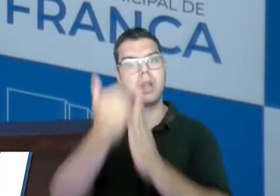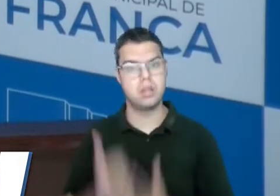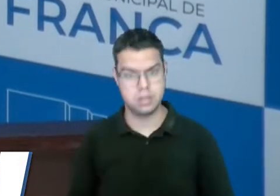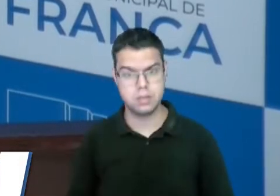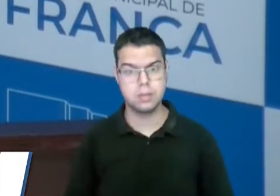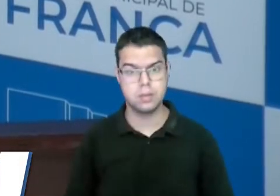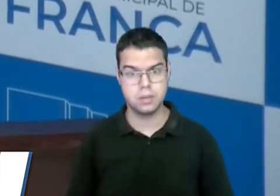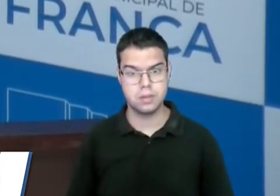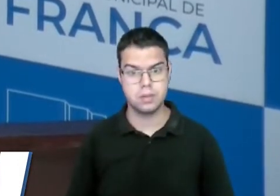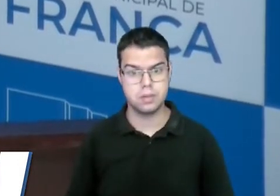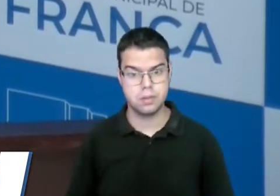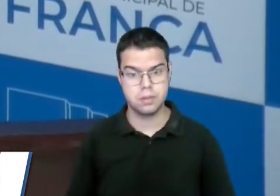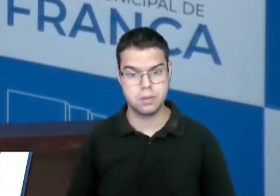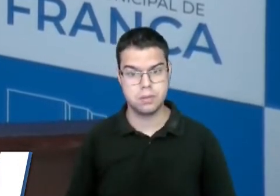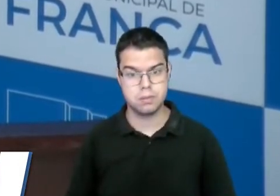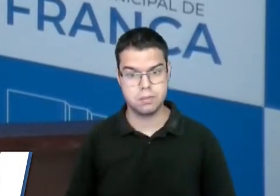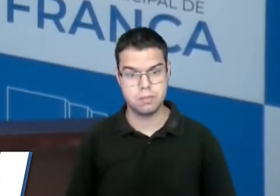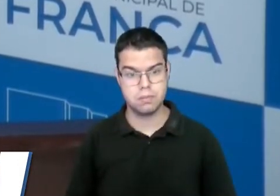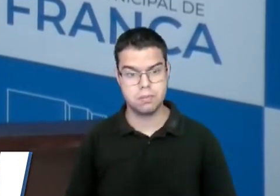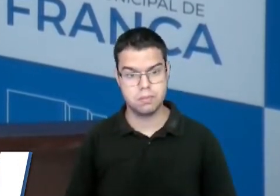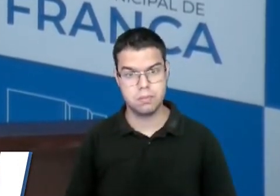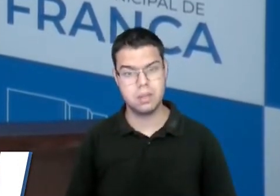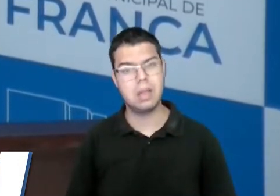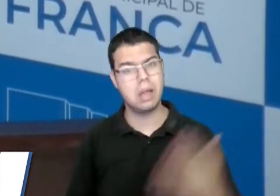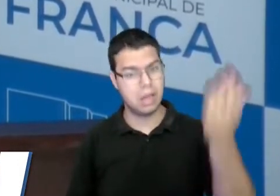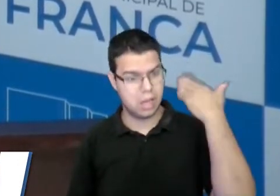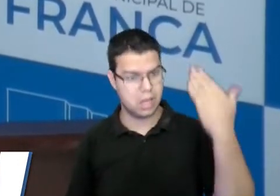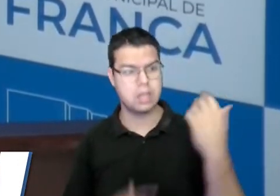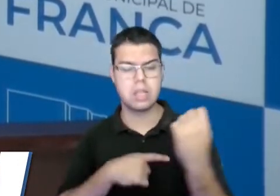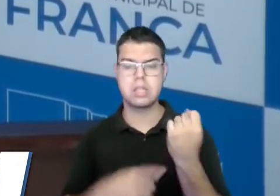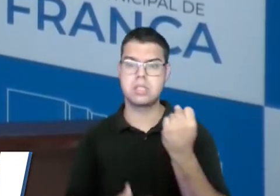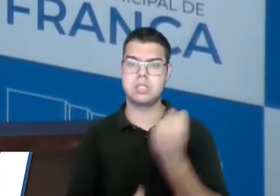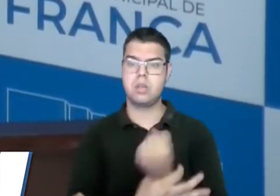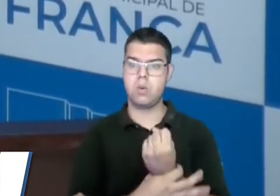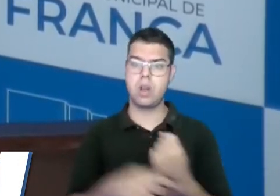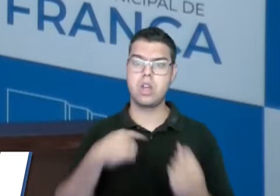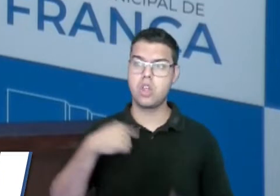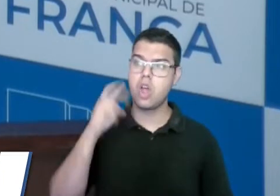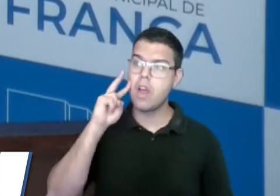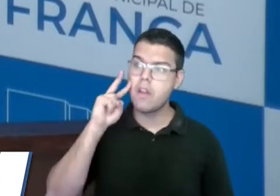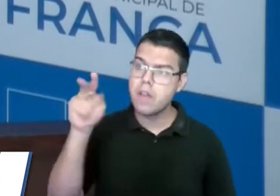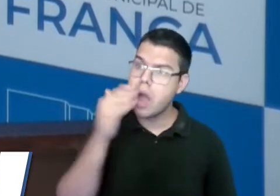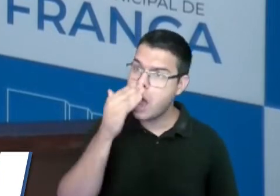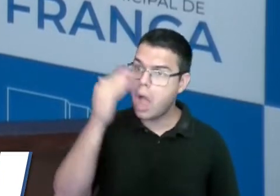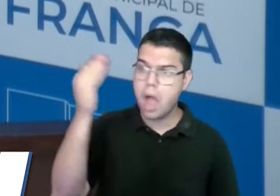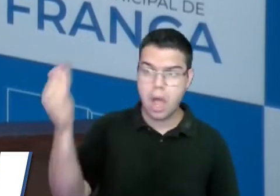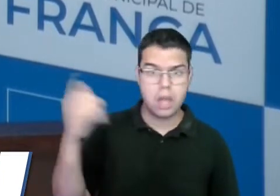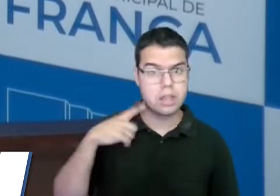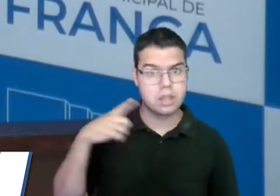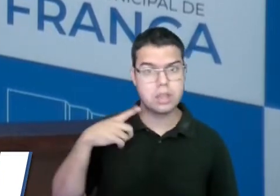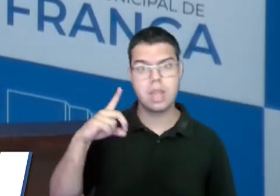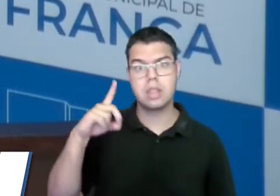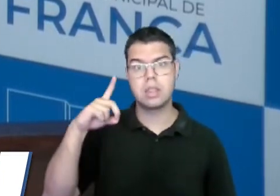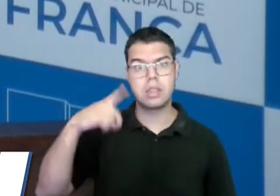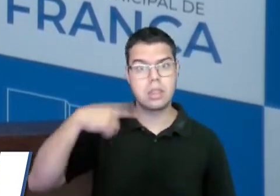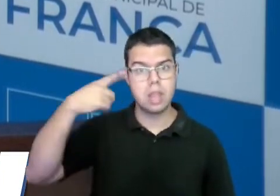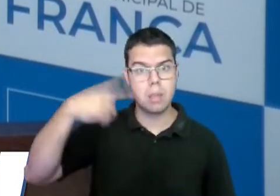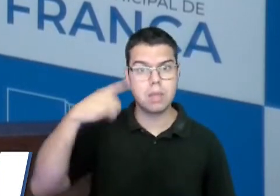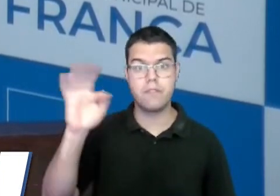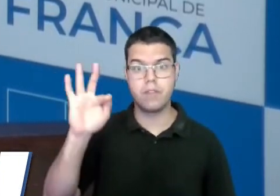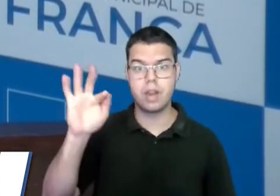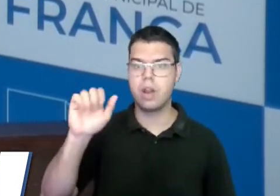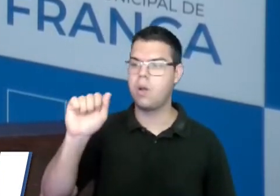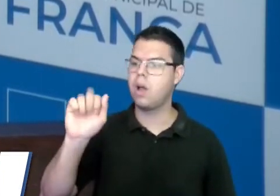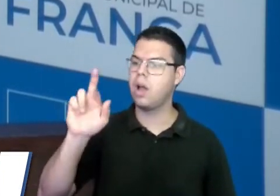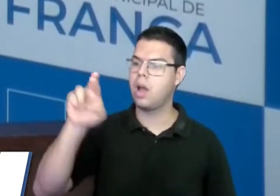E era muito seguro nós olharmos para o lado e ver o deputado federal Arnaldo Jardim, todos esses